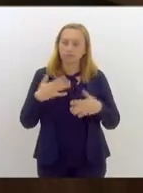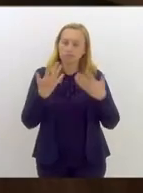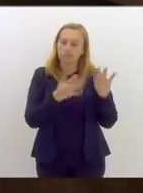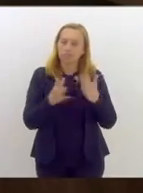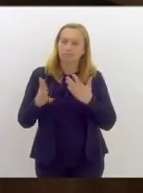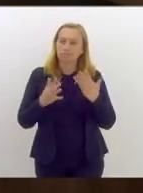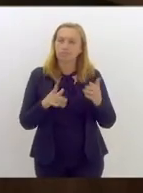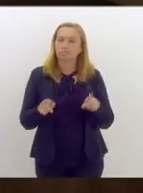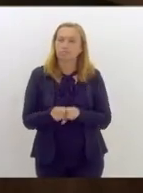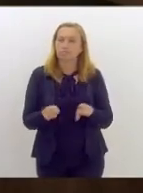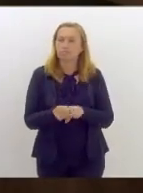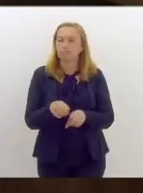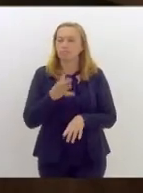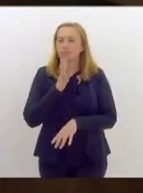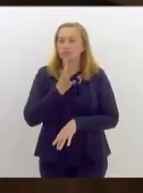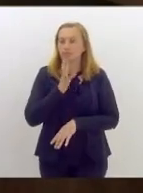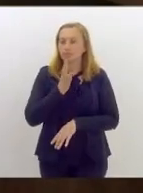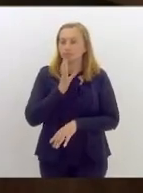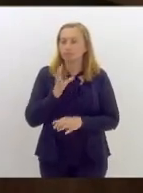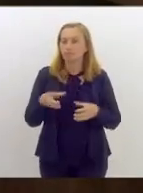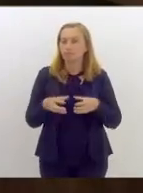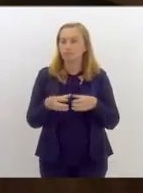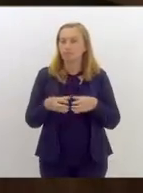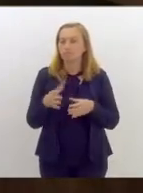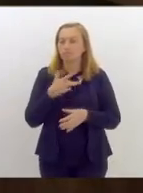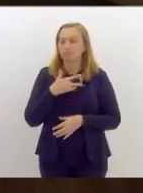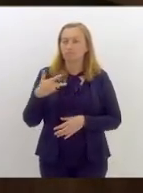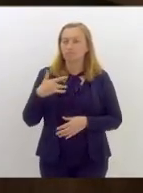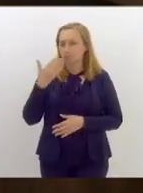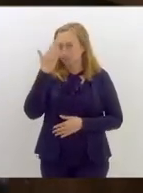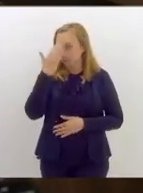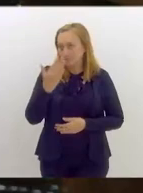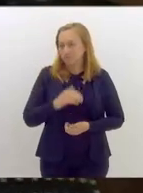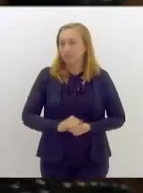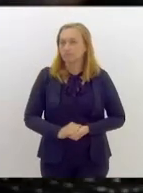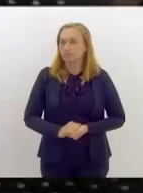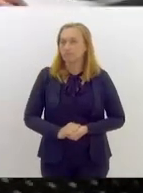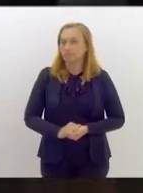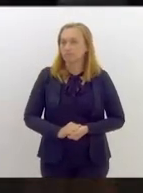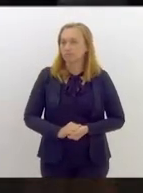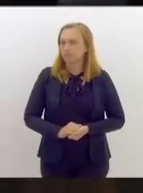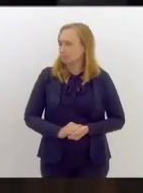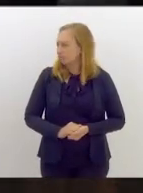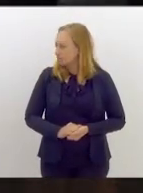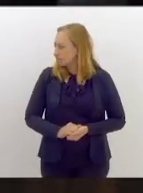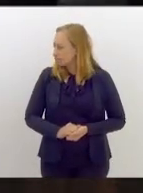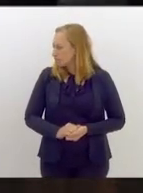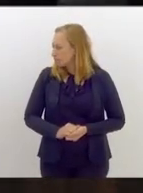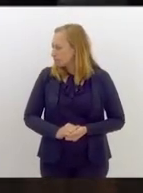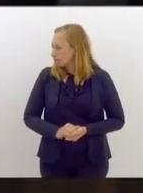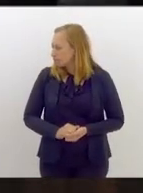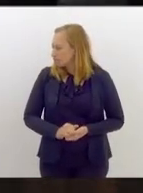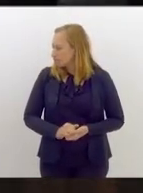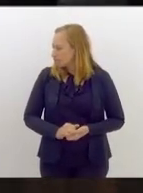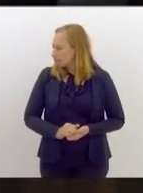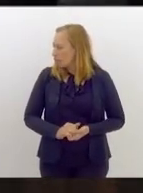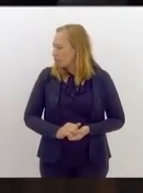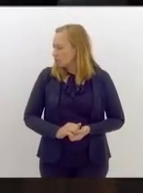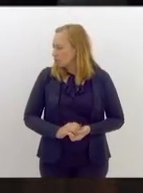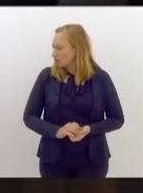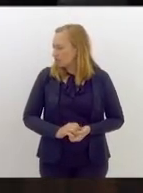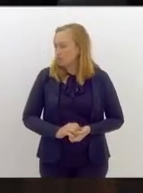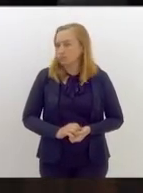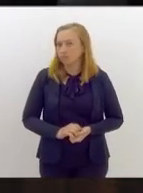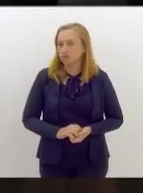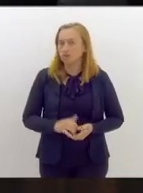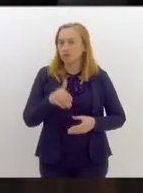mas também o reconhecimento da Comissão de Saúde. Obrigado. Não sei o que você falou. Não havendo o que queira discutir, encerrada a discussão e